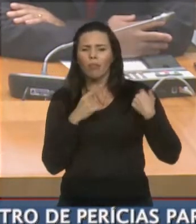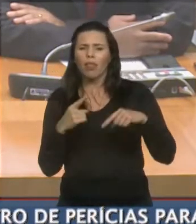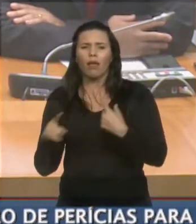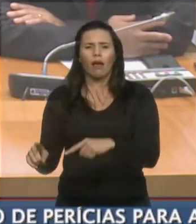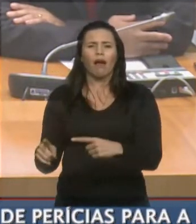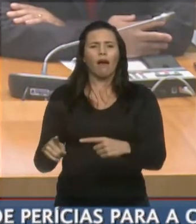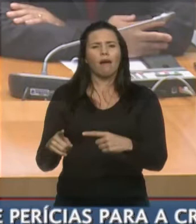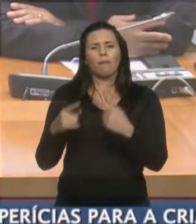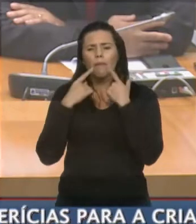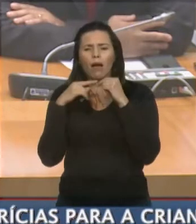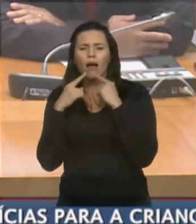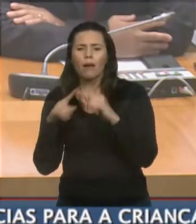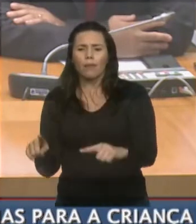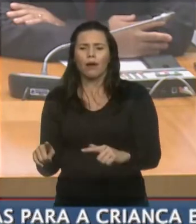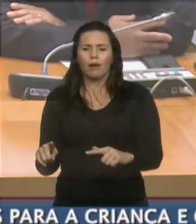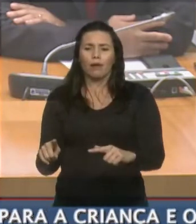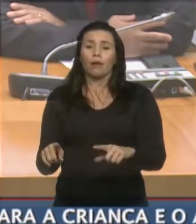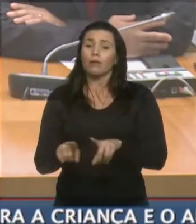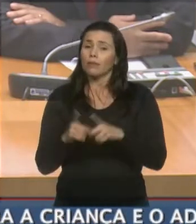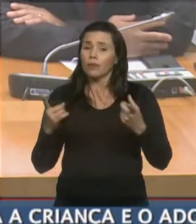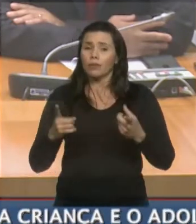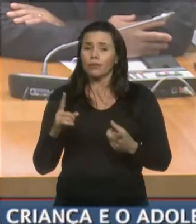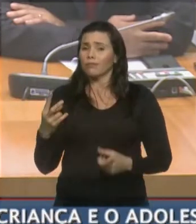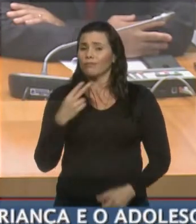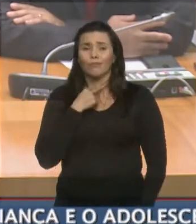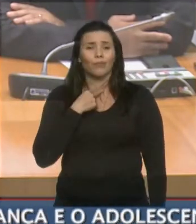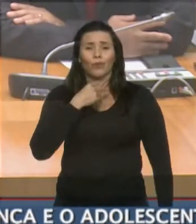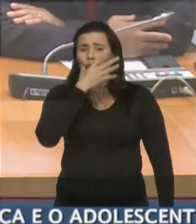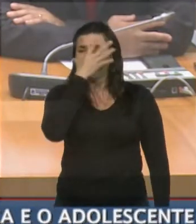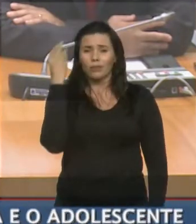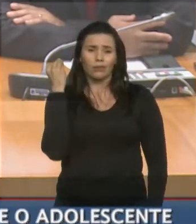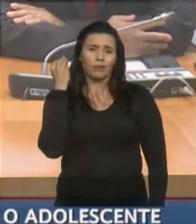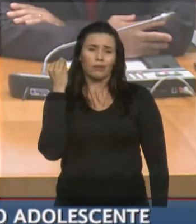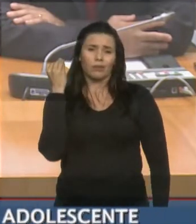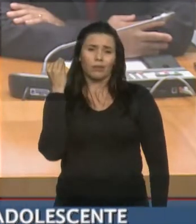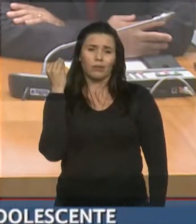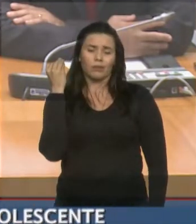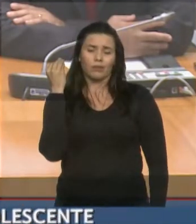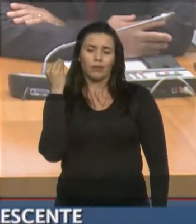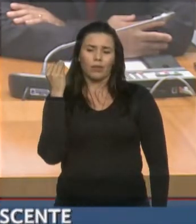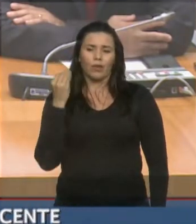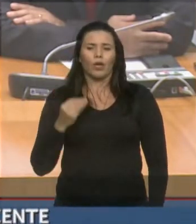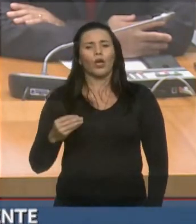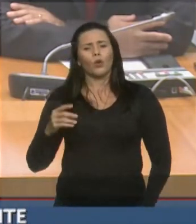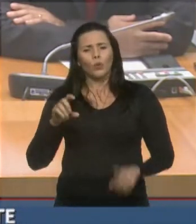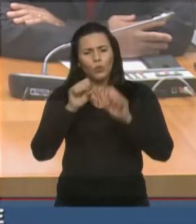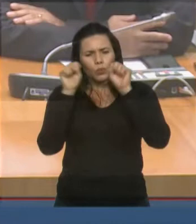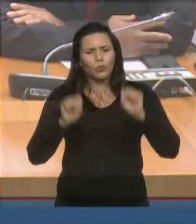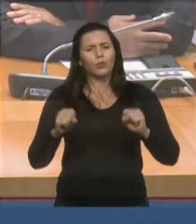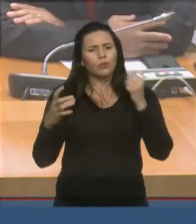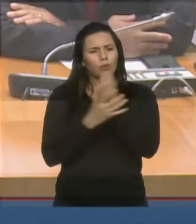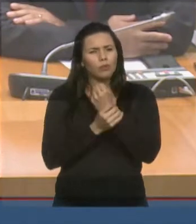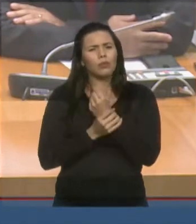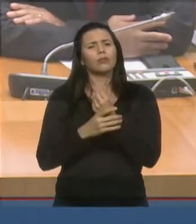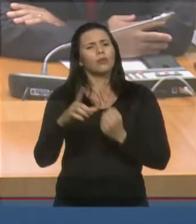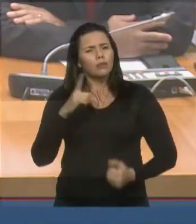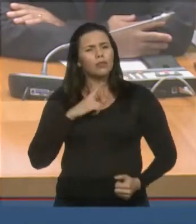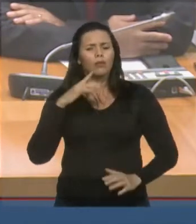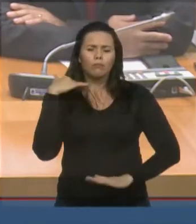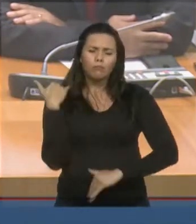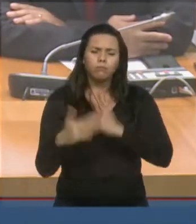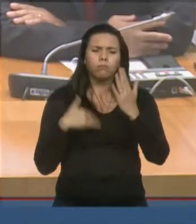falar coisas negativas. Nós não podemos esquecer do grande avanço na segurança do nosso estado, com a